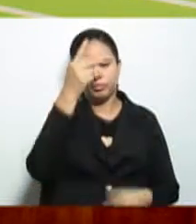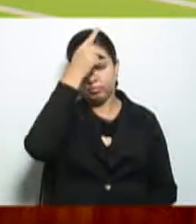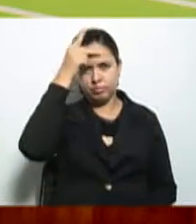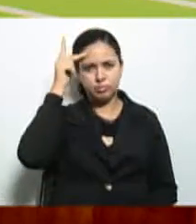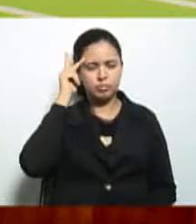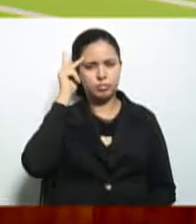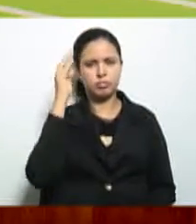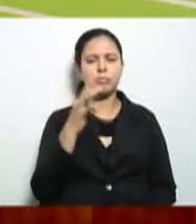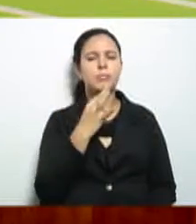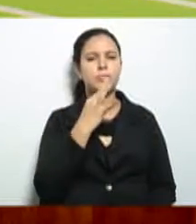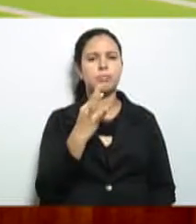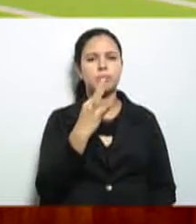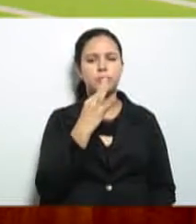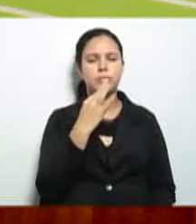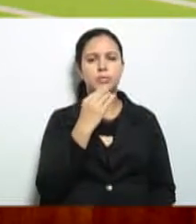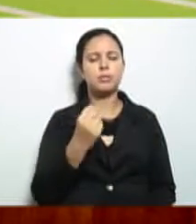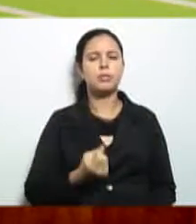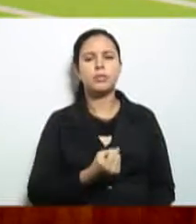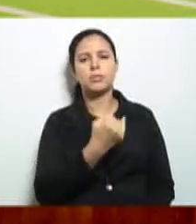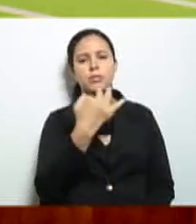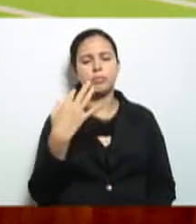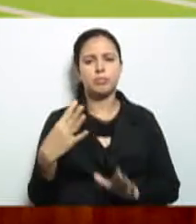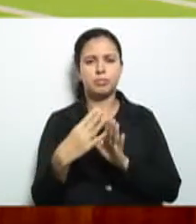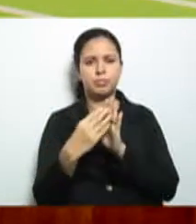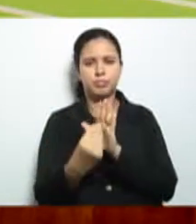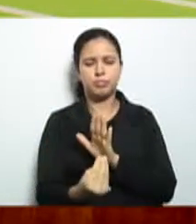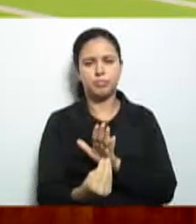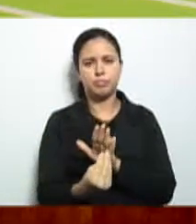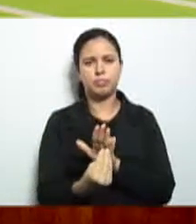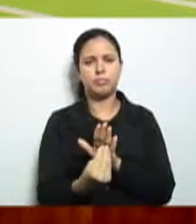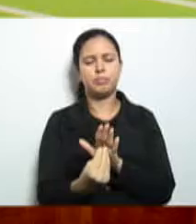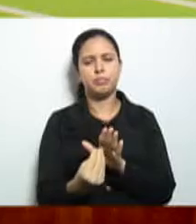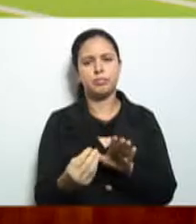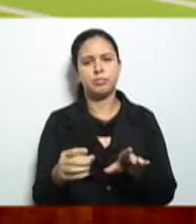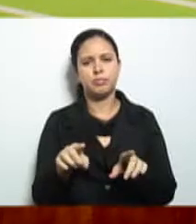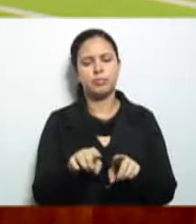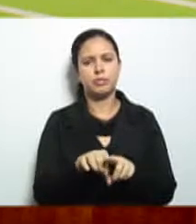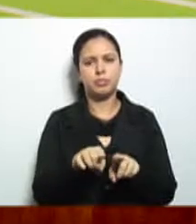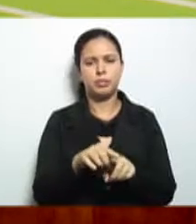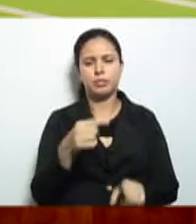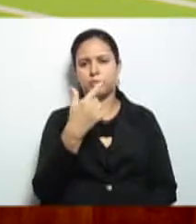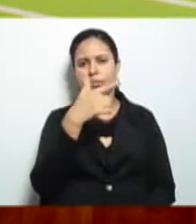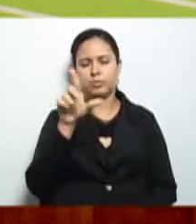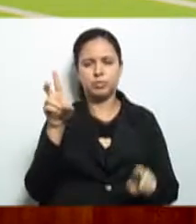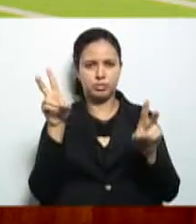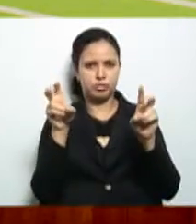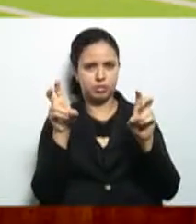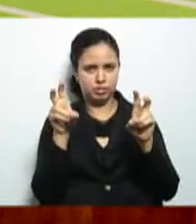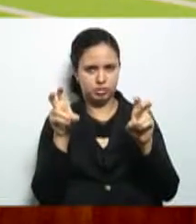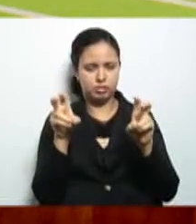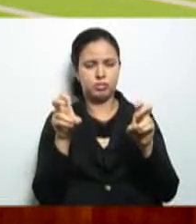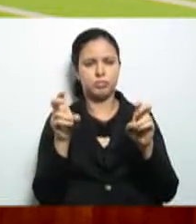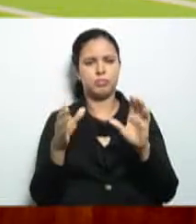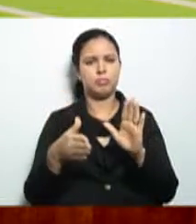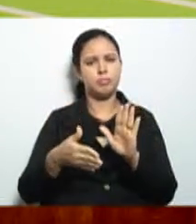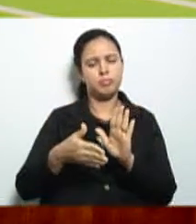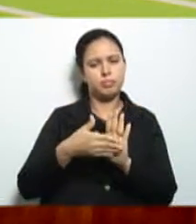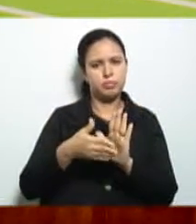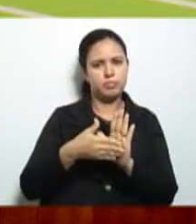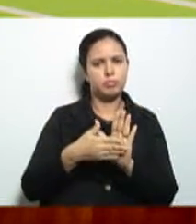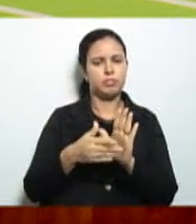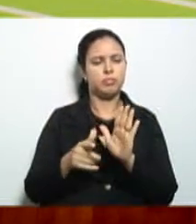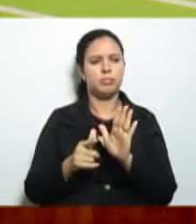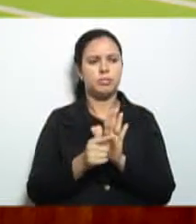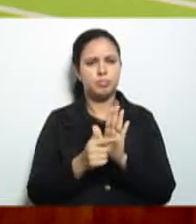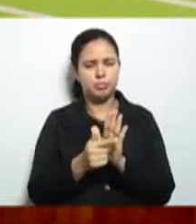pessoas conheçam quais são esses modelos e também entendam. E o outro tema é quanto ao papel do gênero. Ainda há